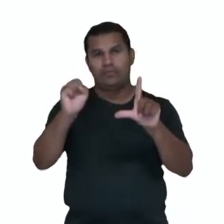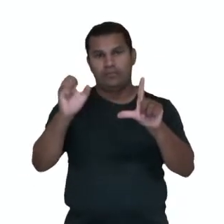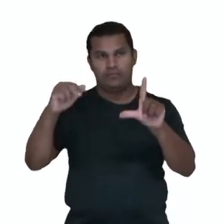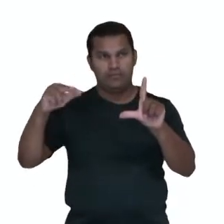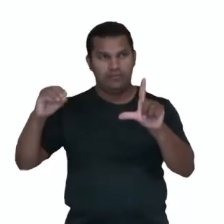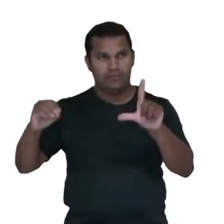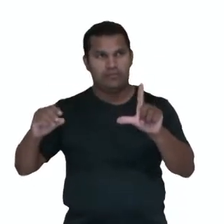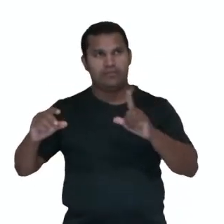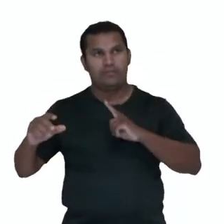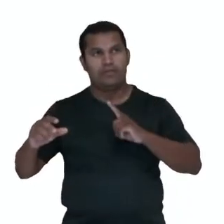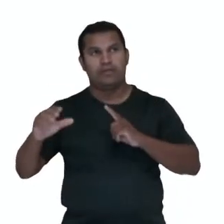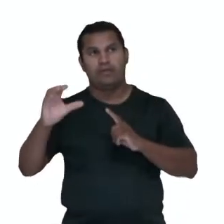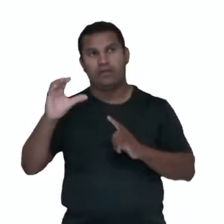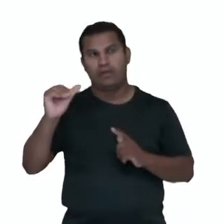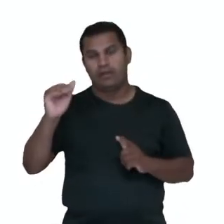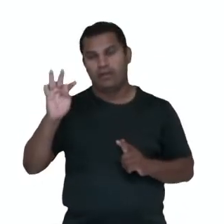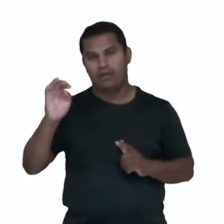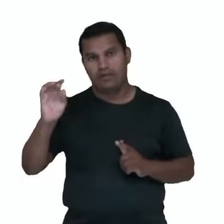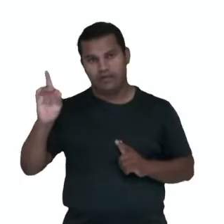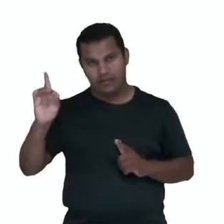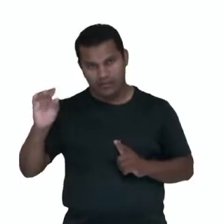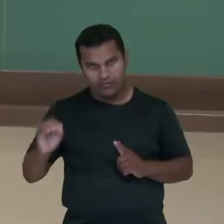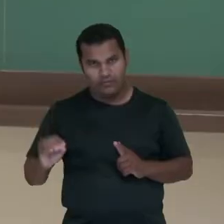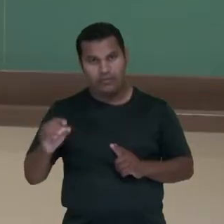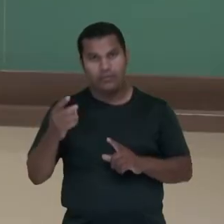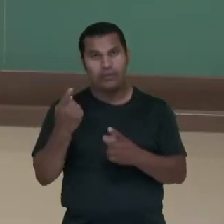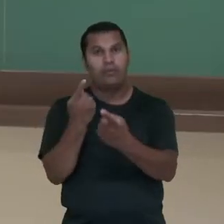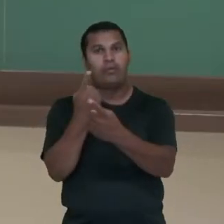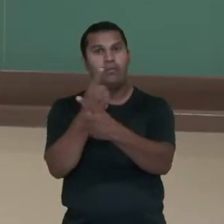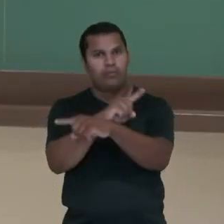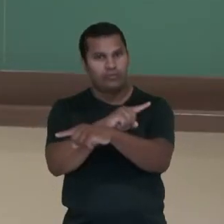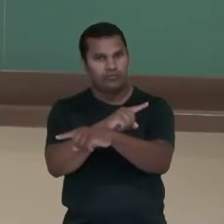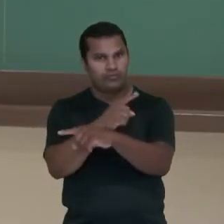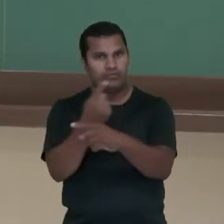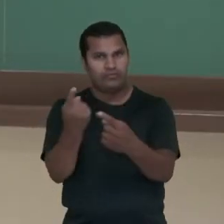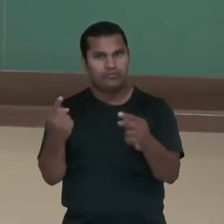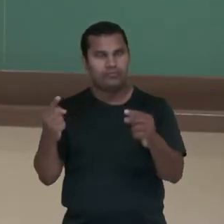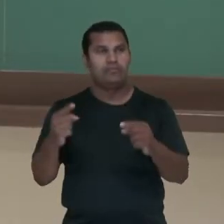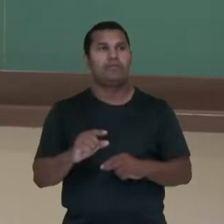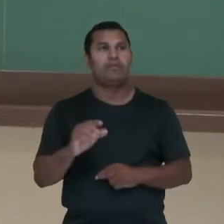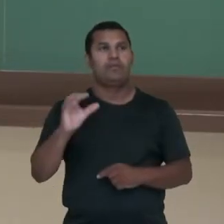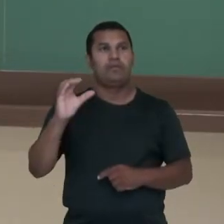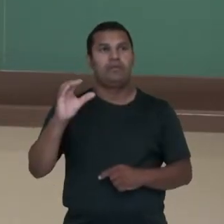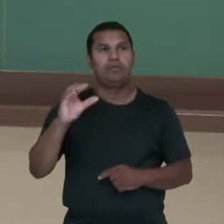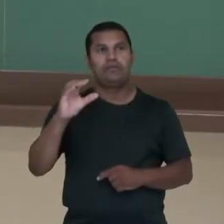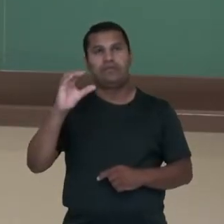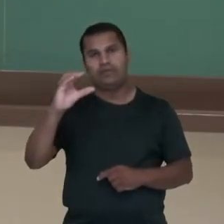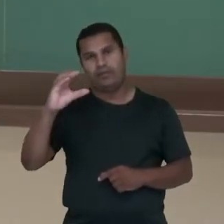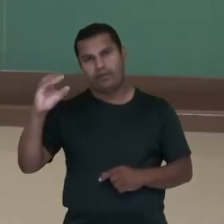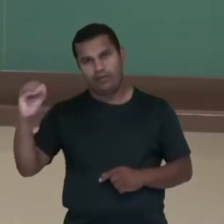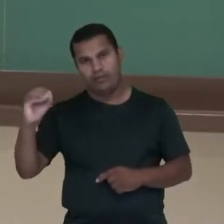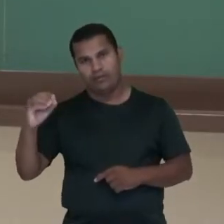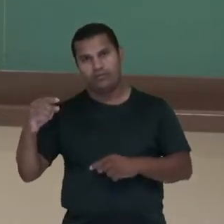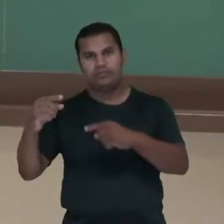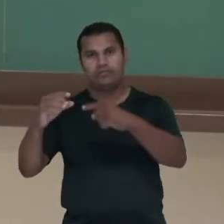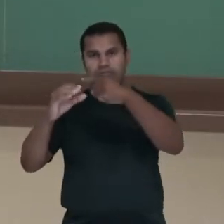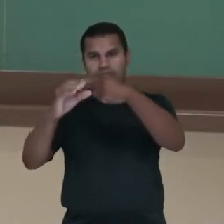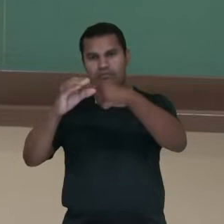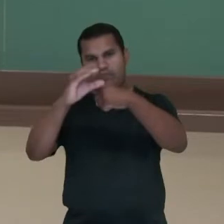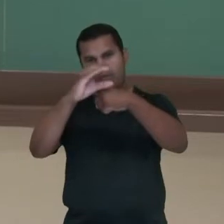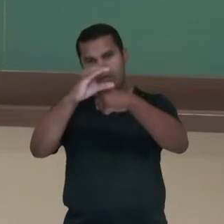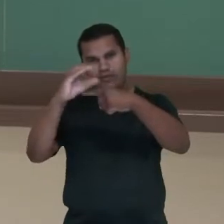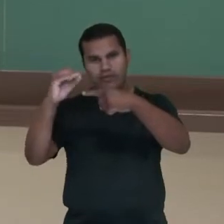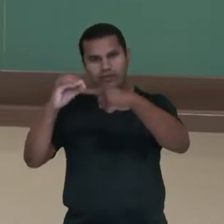cateto oposto sobre a hipotenusa. Então, dentro de uma contextualização, que a gente pode verificar em